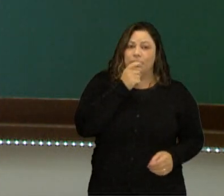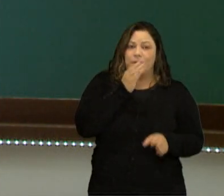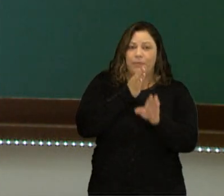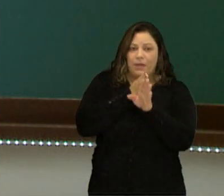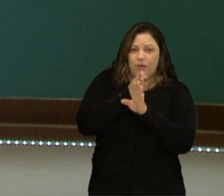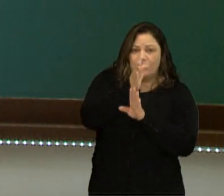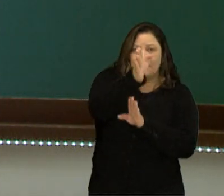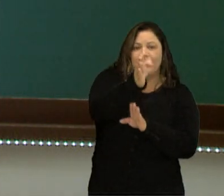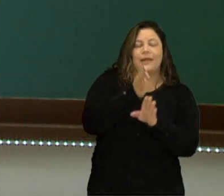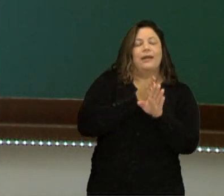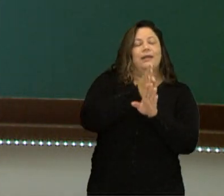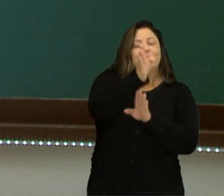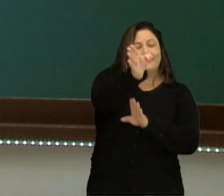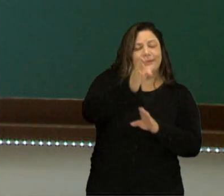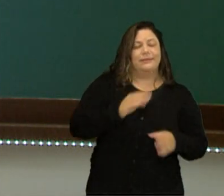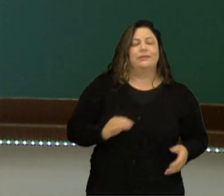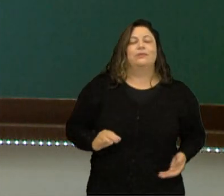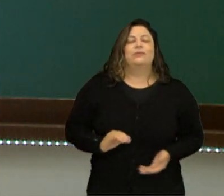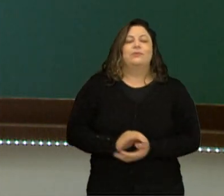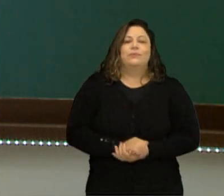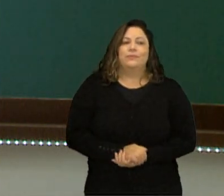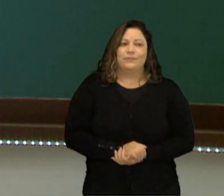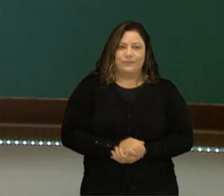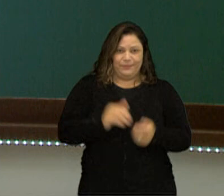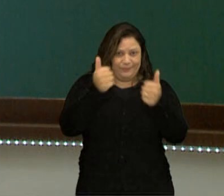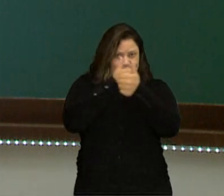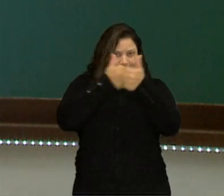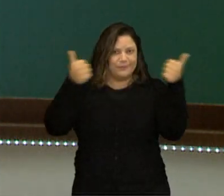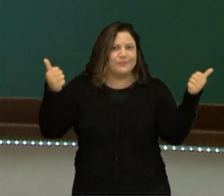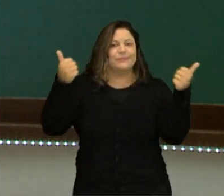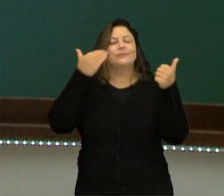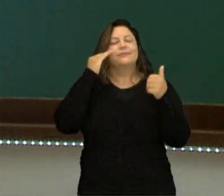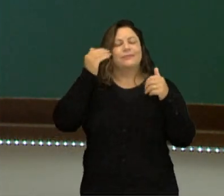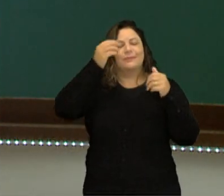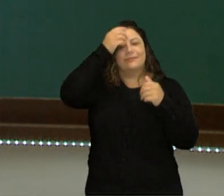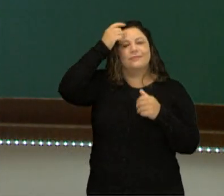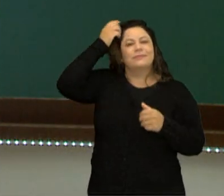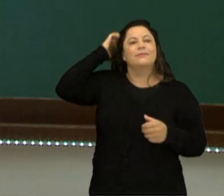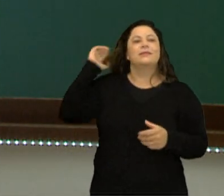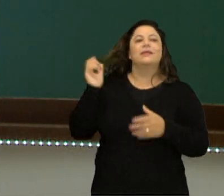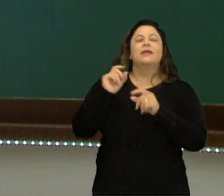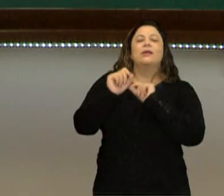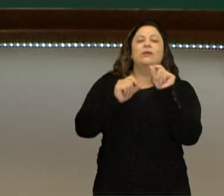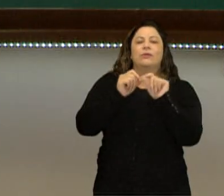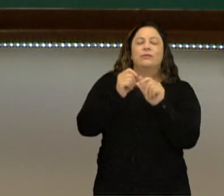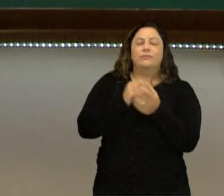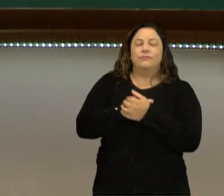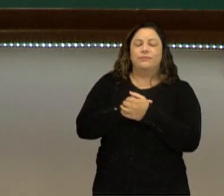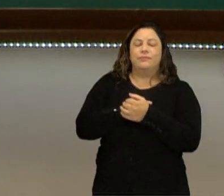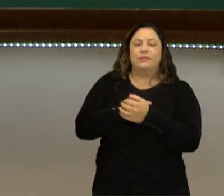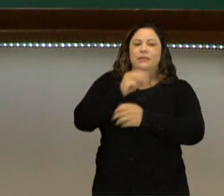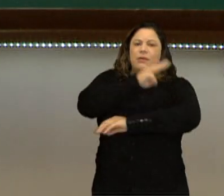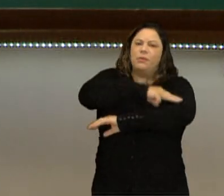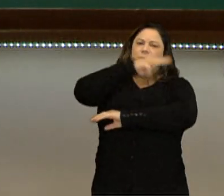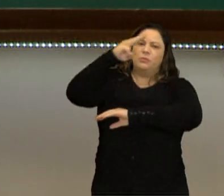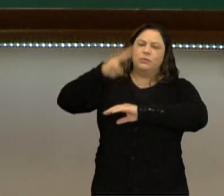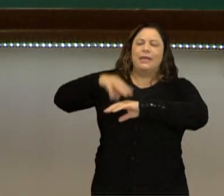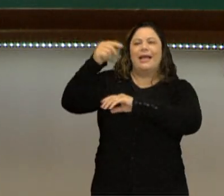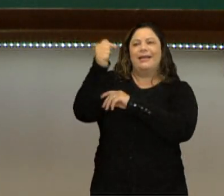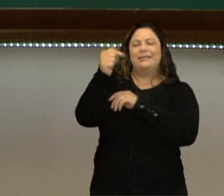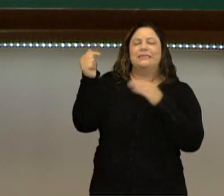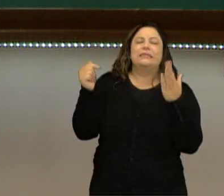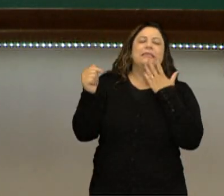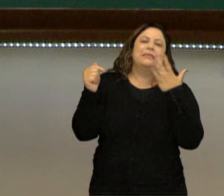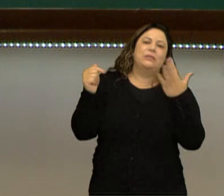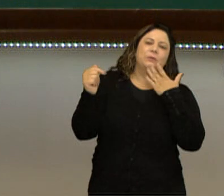maior frequência, maior o desvio. Beleza, pessoal? E é claro, no meio nós temos as demais cores, as 7 cores que